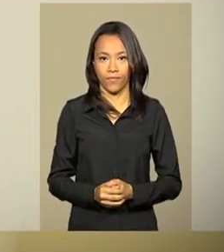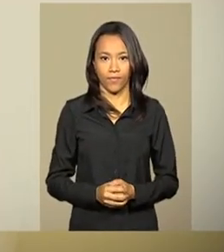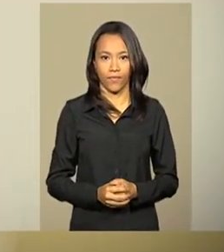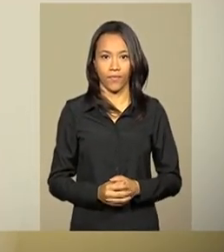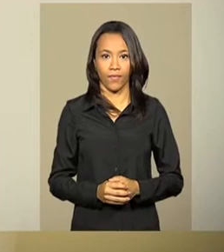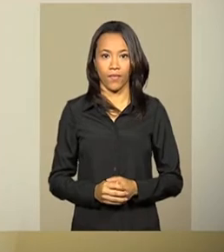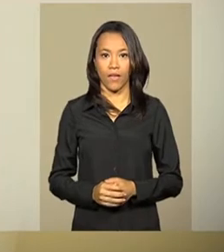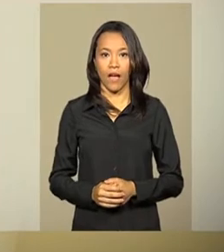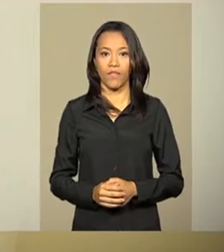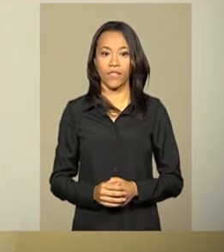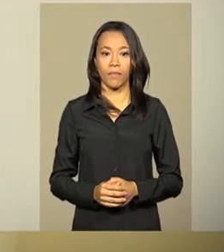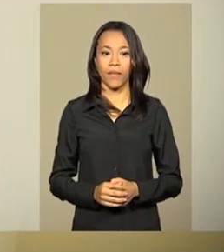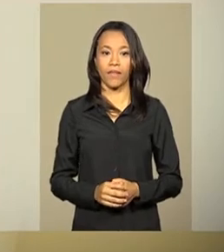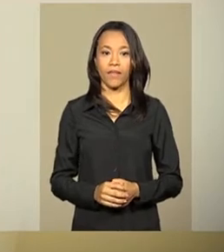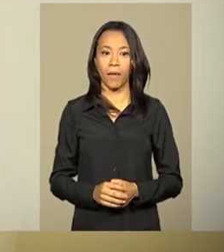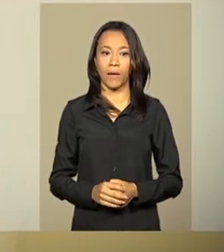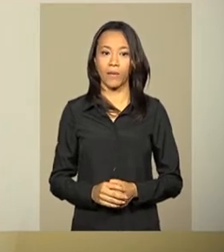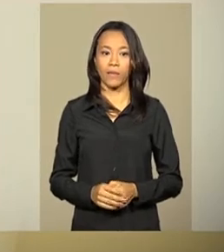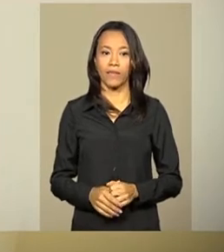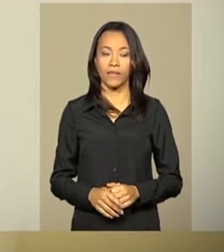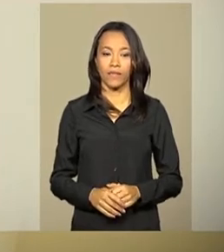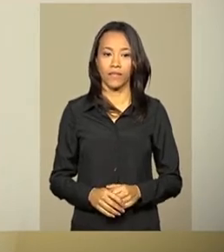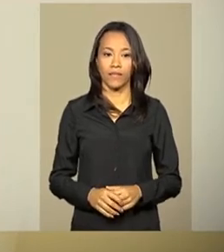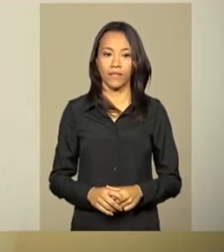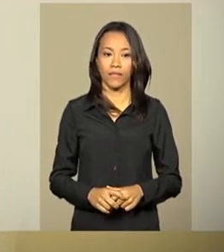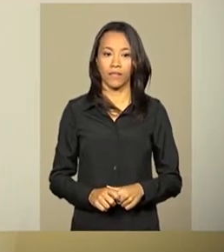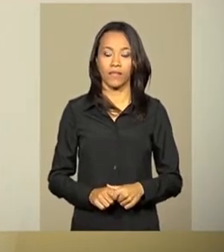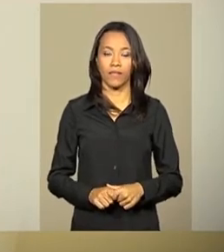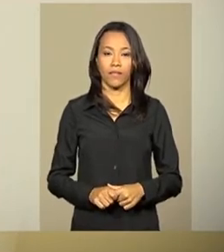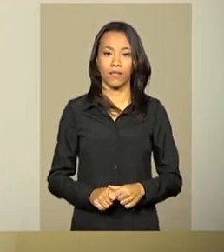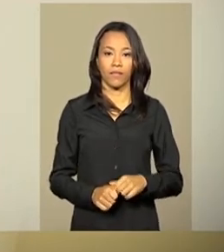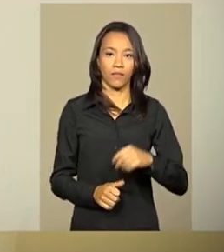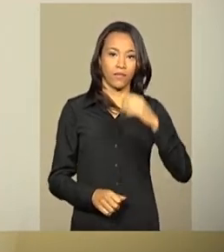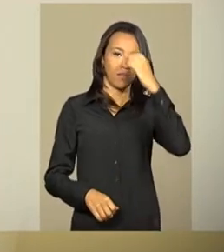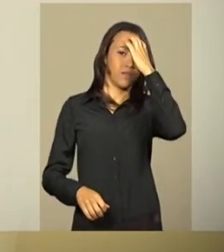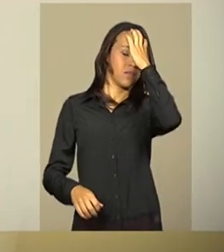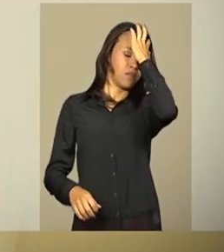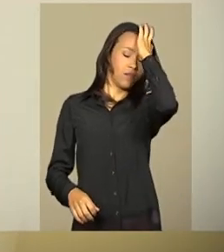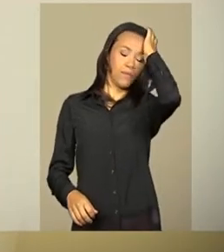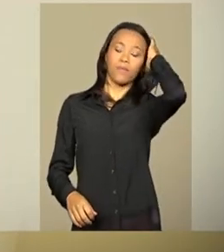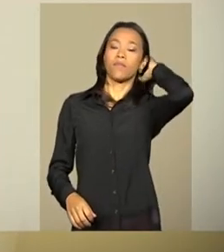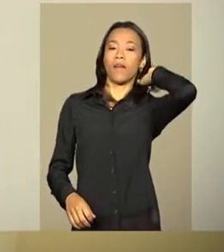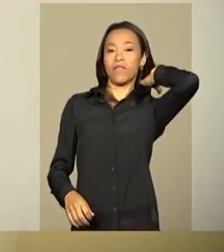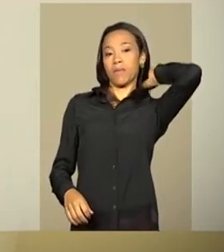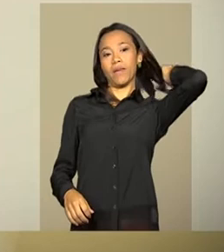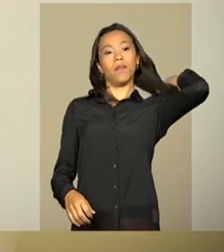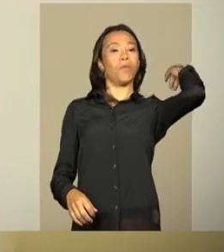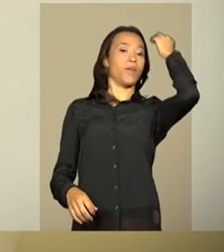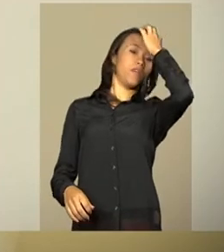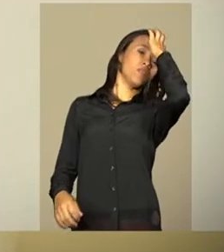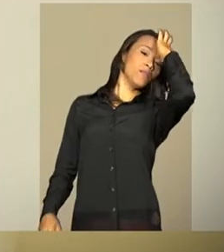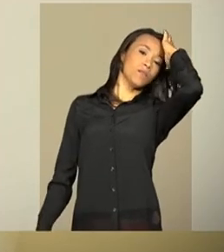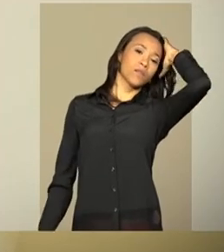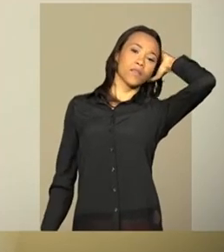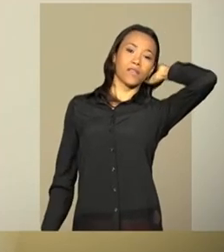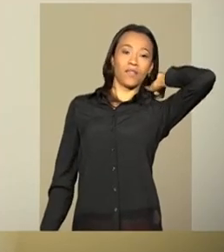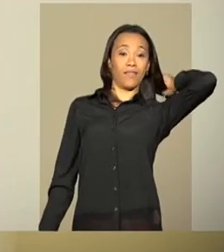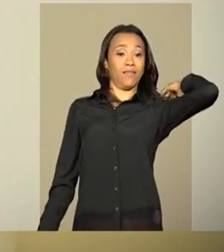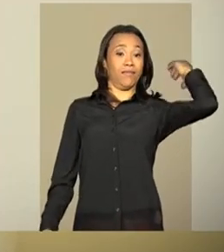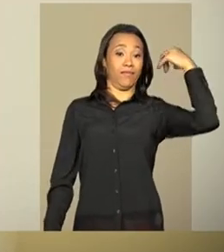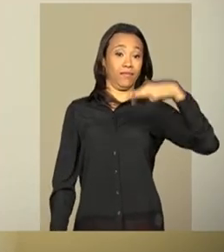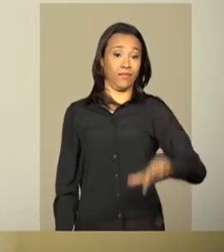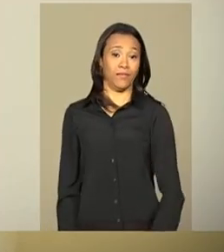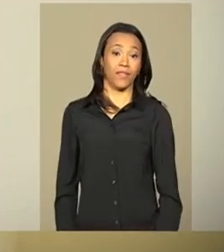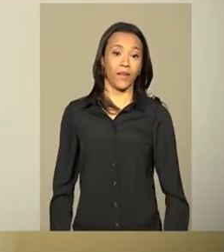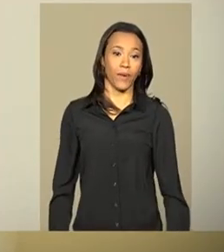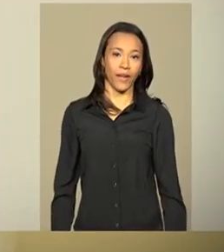receitou sem contar a dedicação e o carinho com que a mãe e a filha foram atendidas a Regina diz que ter um